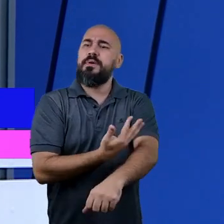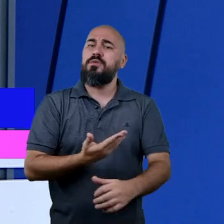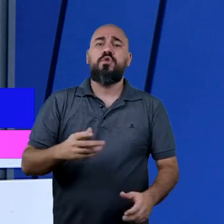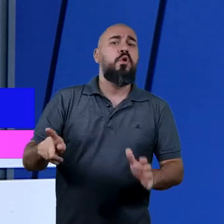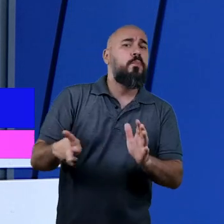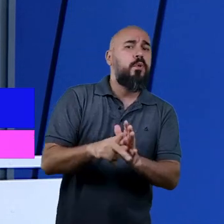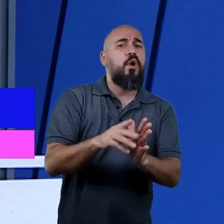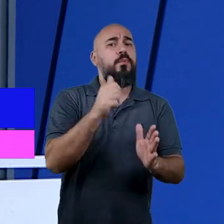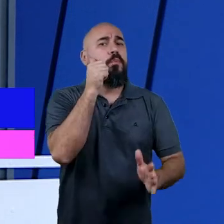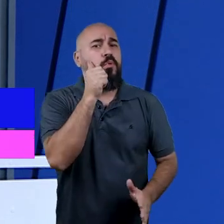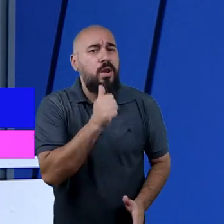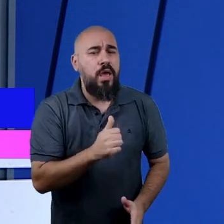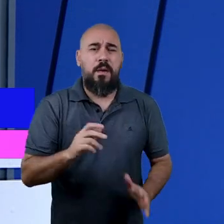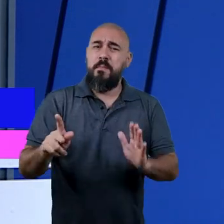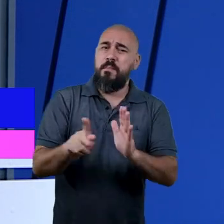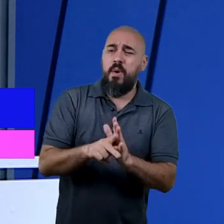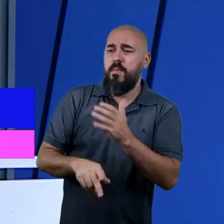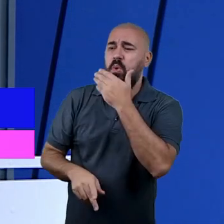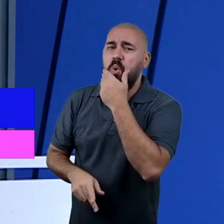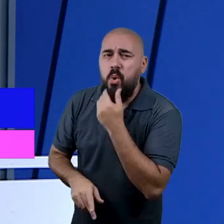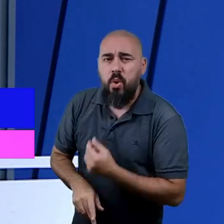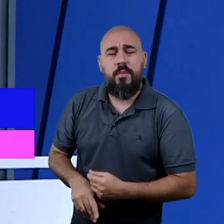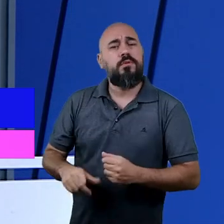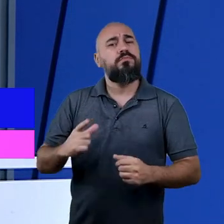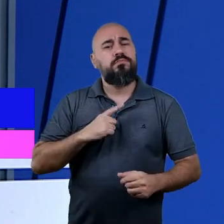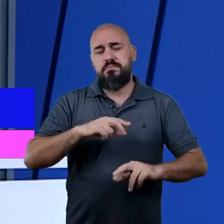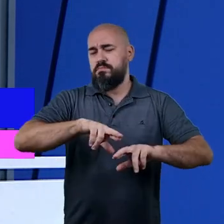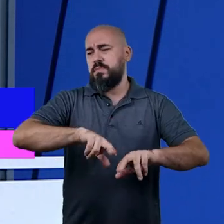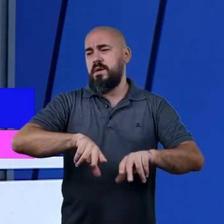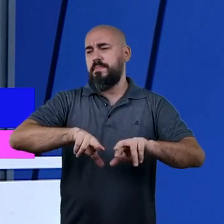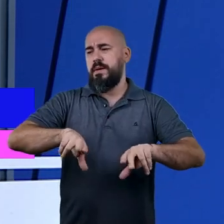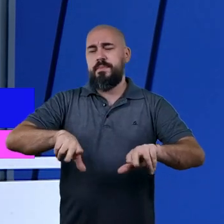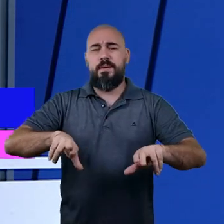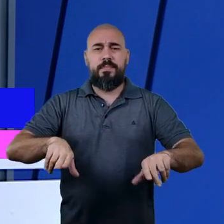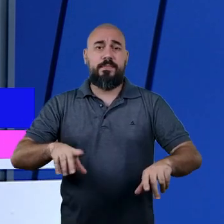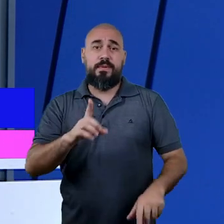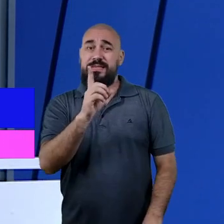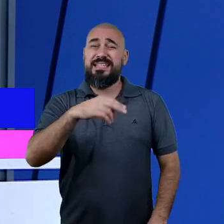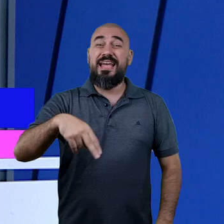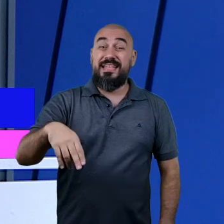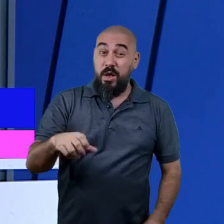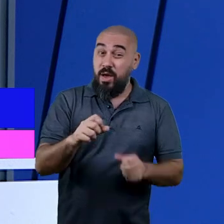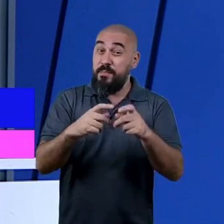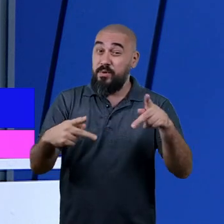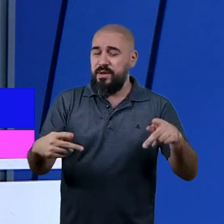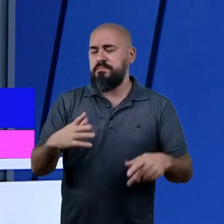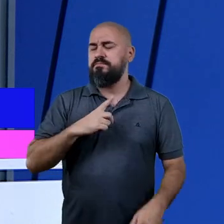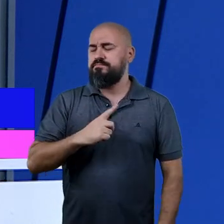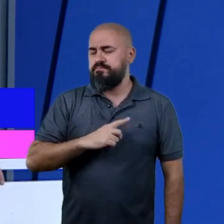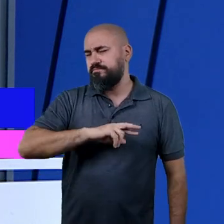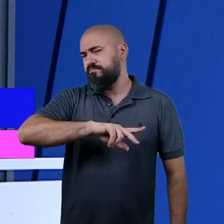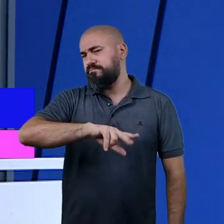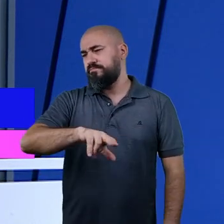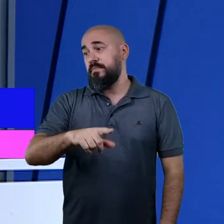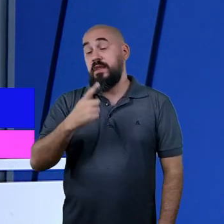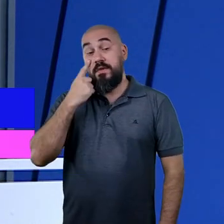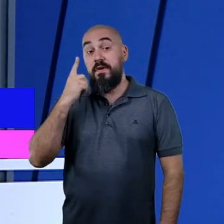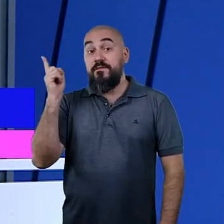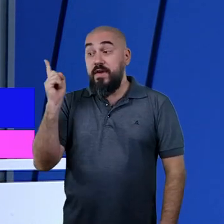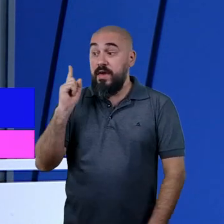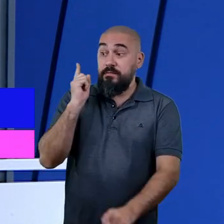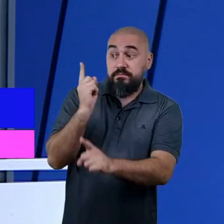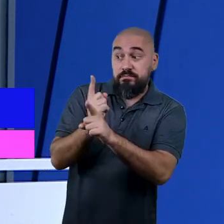homens, Daniel. Você vai aqui na página número 2 e você vai encontrar aqui o estudo A Cura do Pecado.